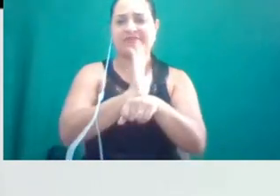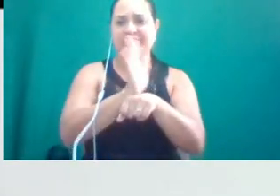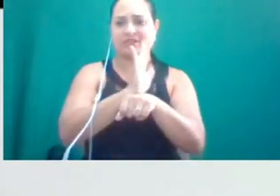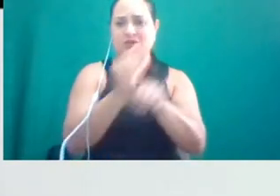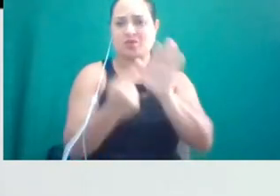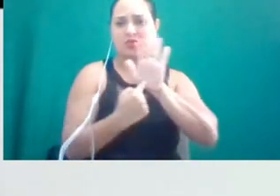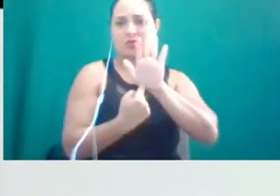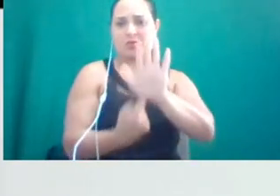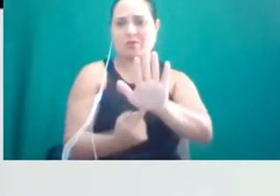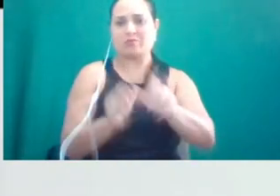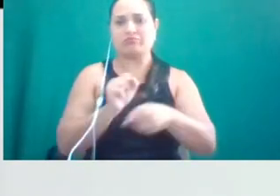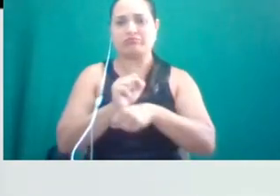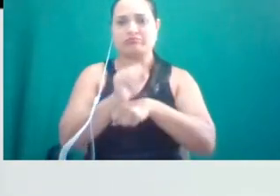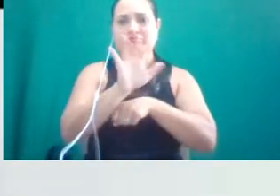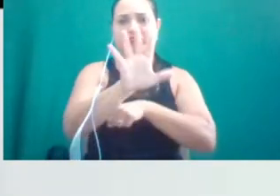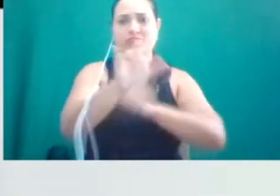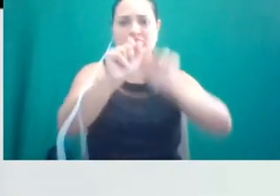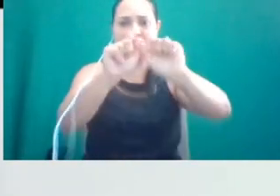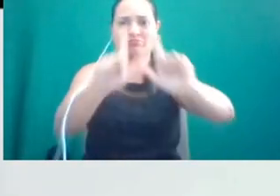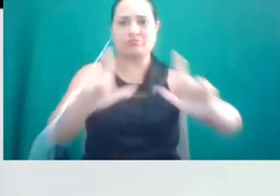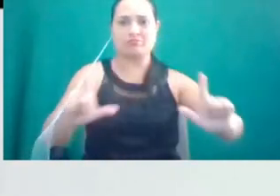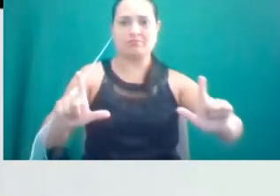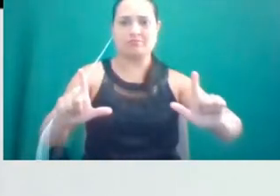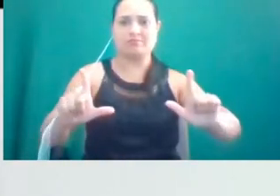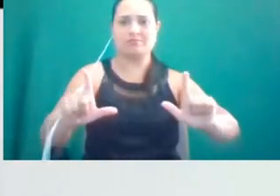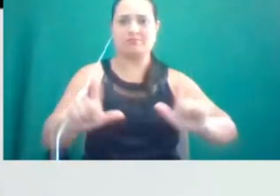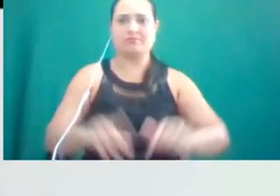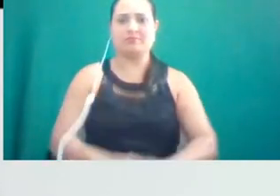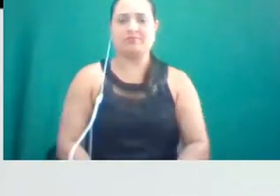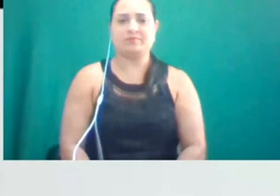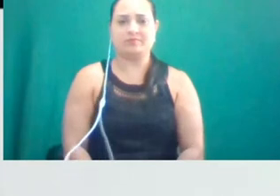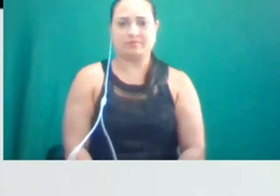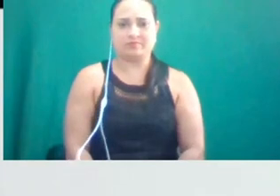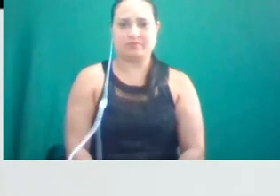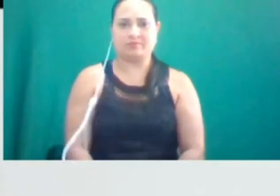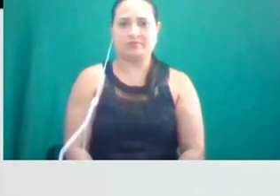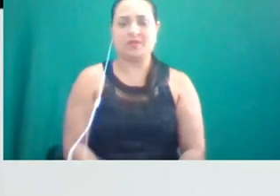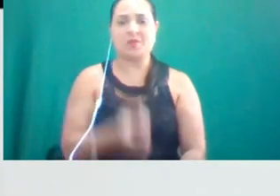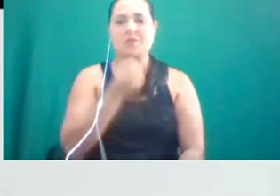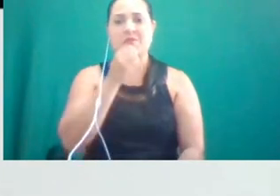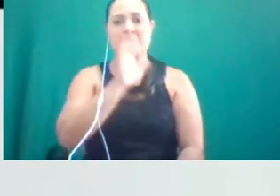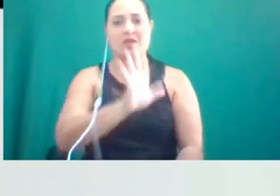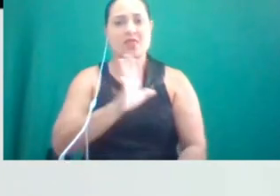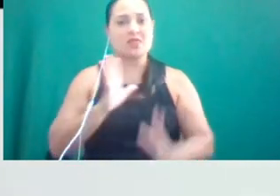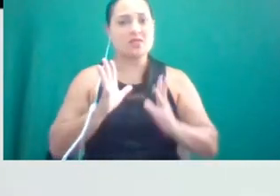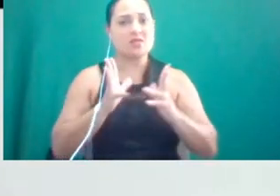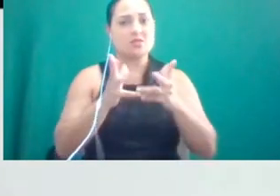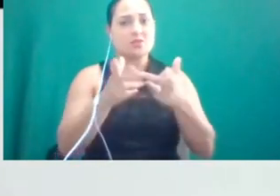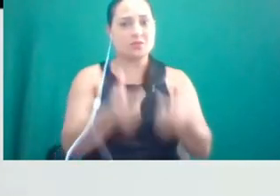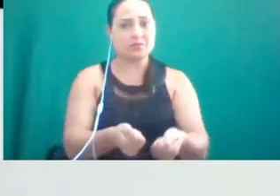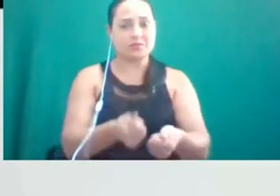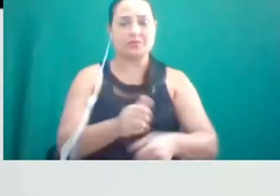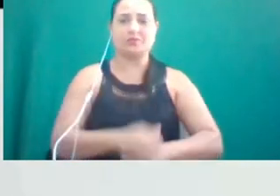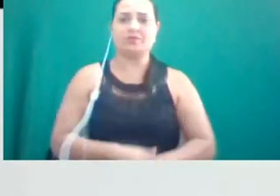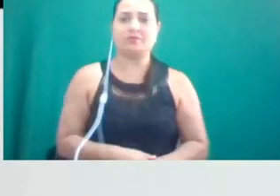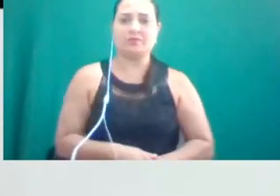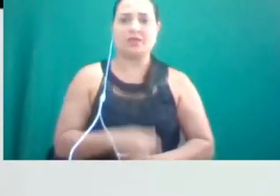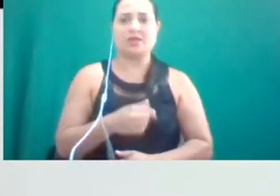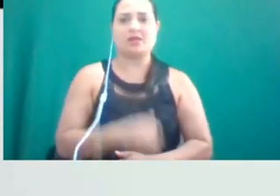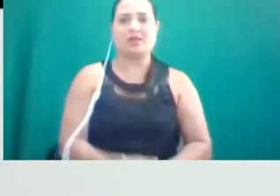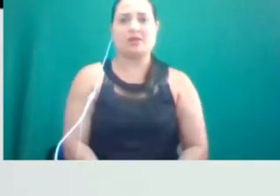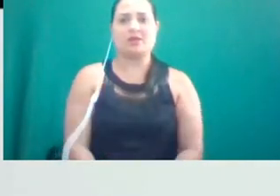e discentes da UFRPE. Sinto-me honrada por estar aqui neste